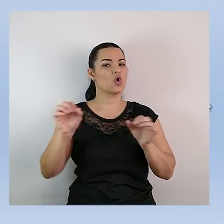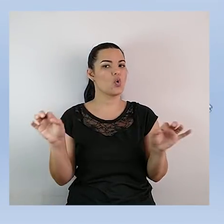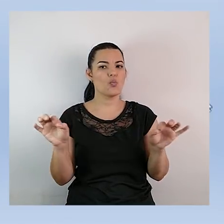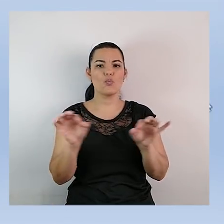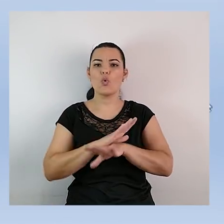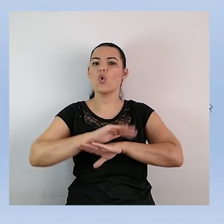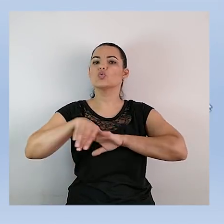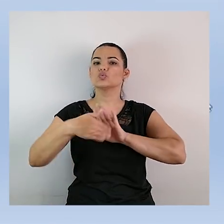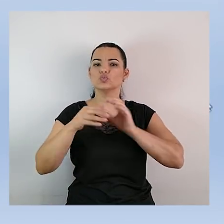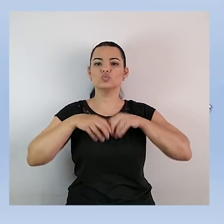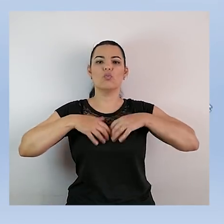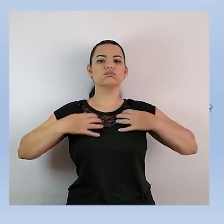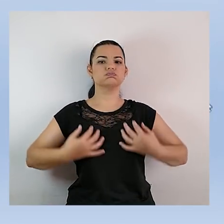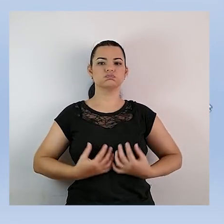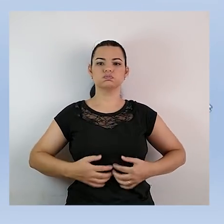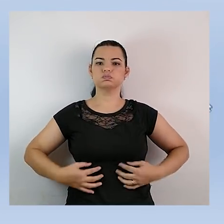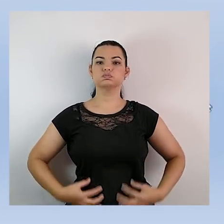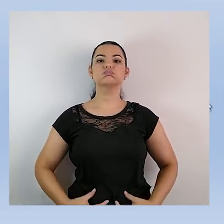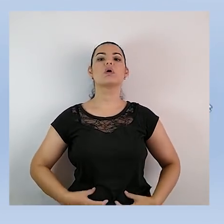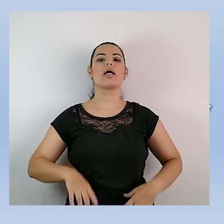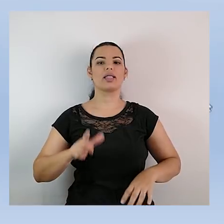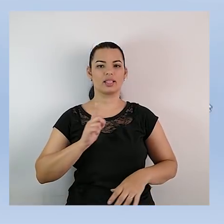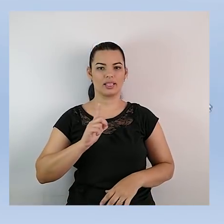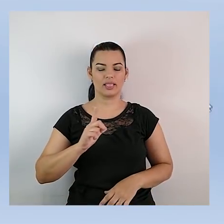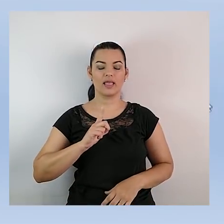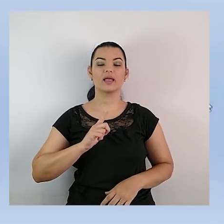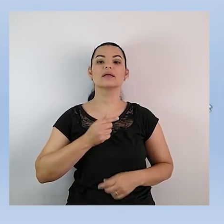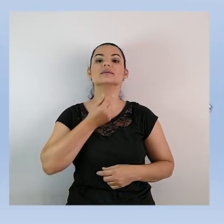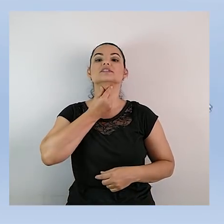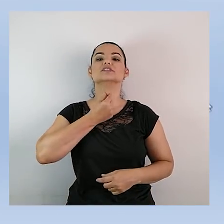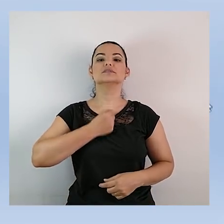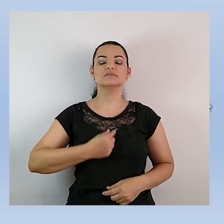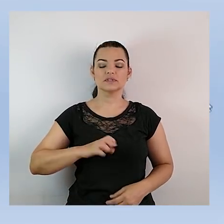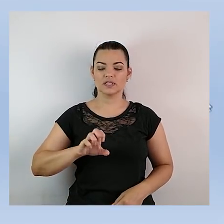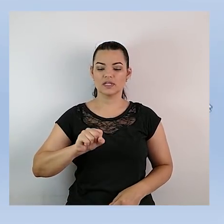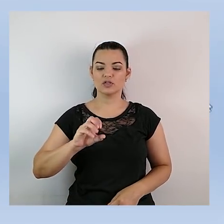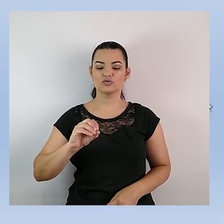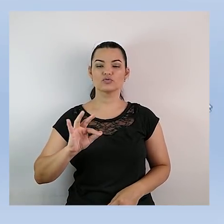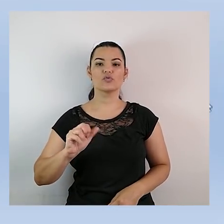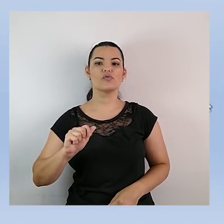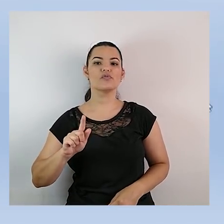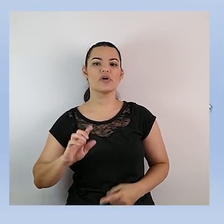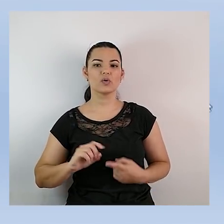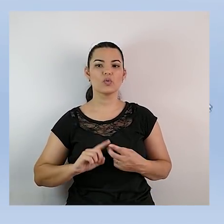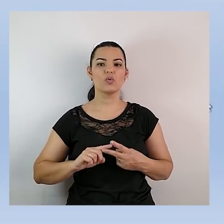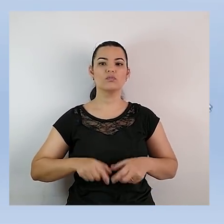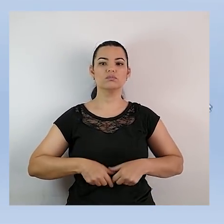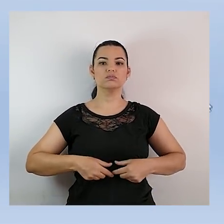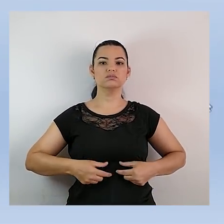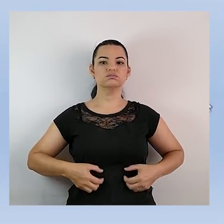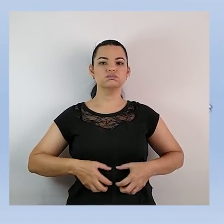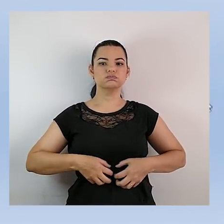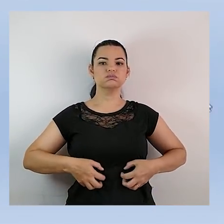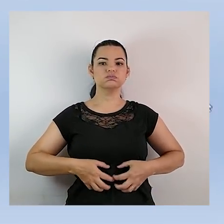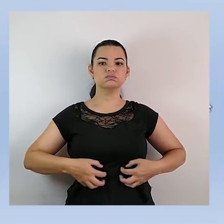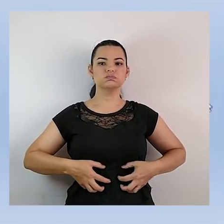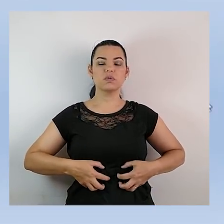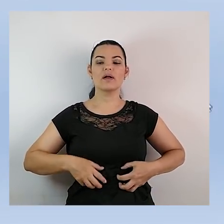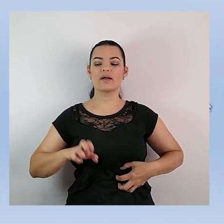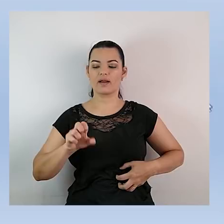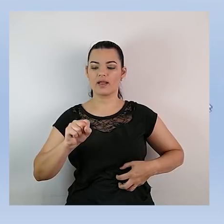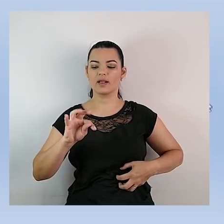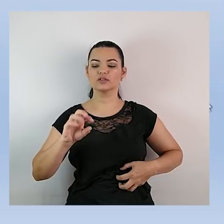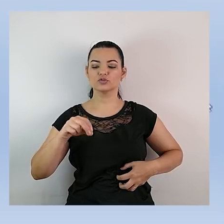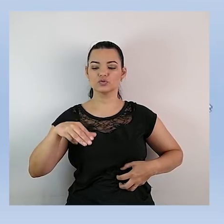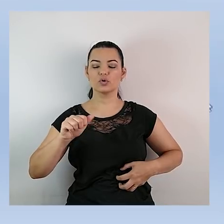tem estômago, ela tem o esôfago, então ela passa, o alimento, ele passa por todos os processos de